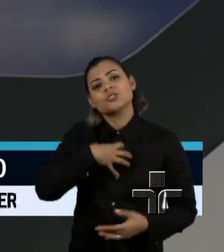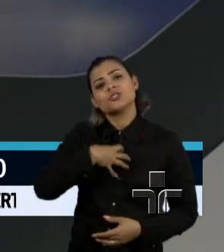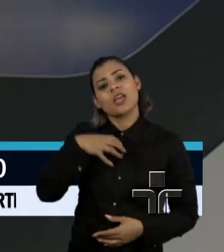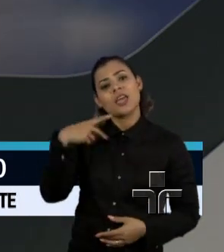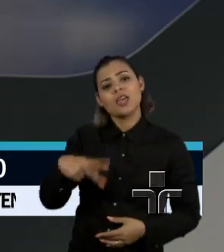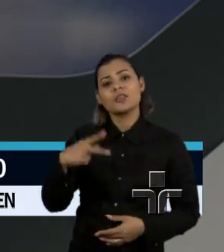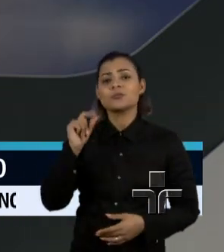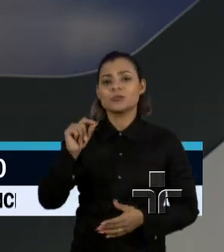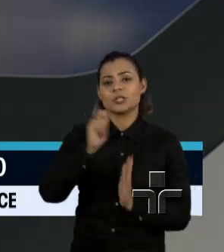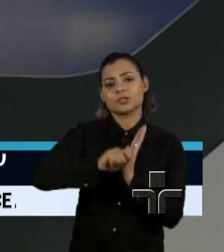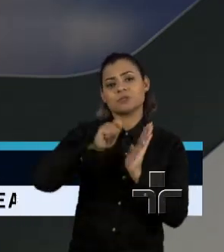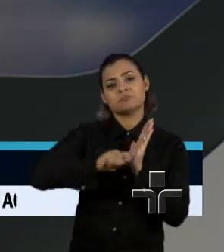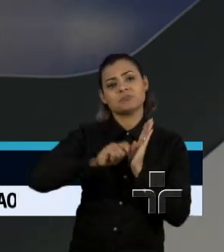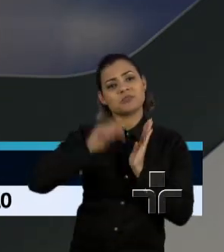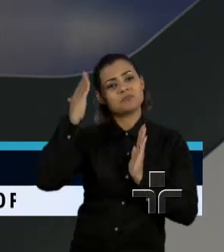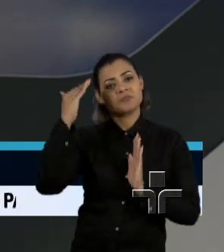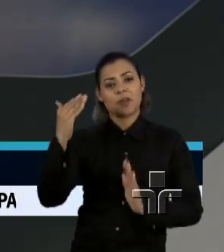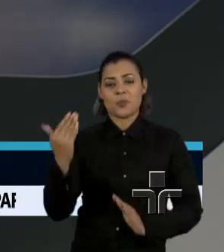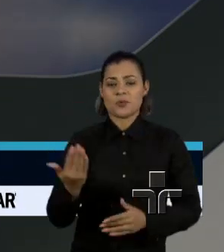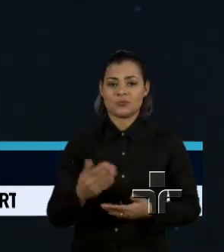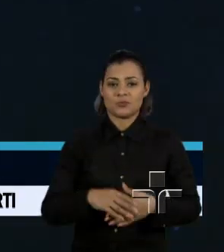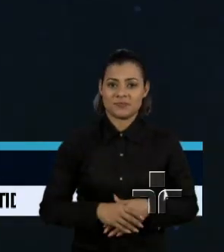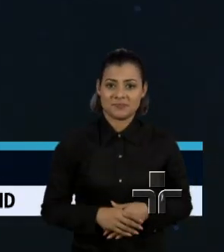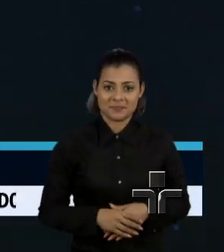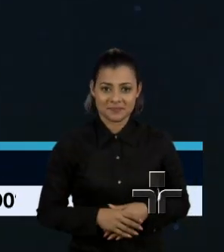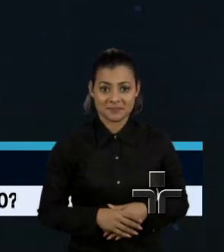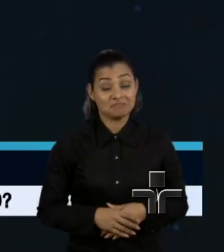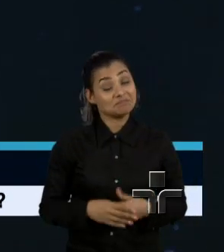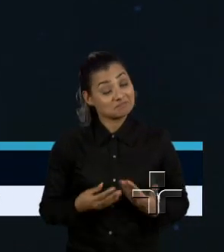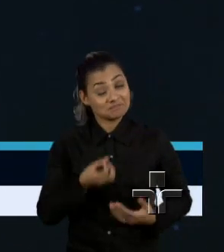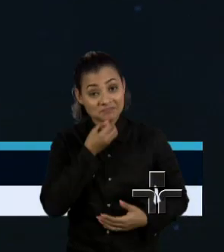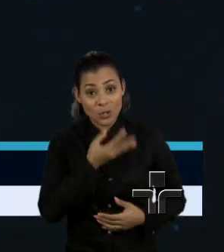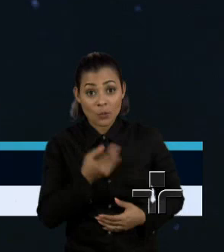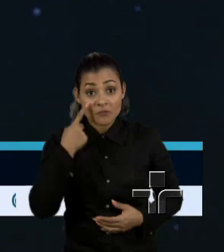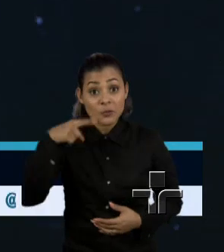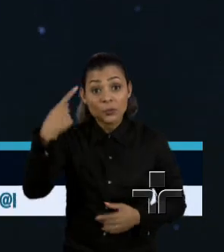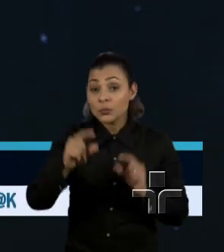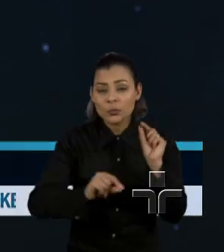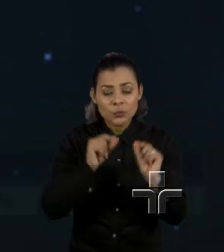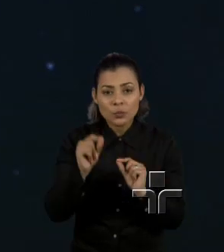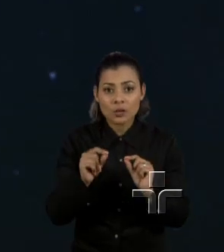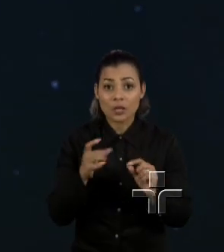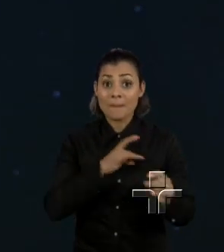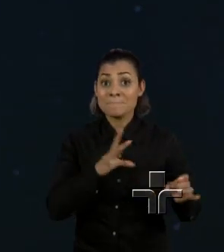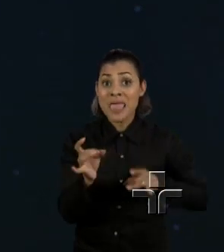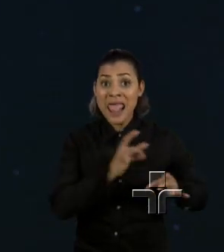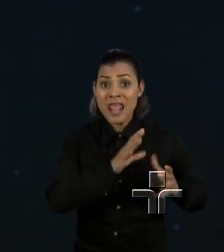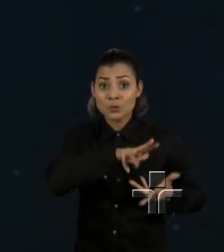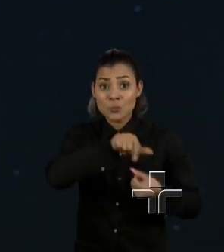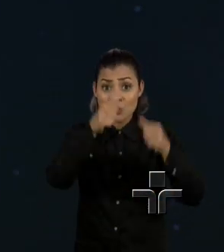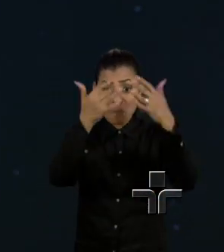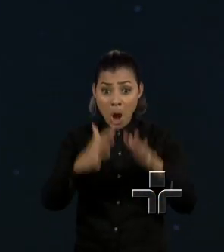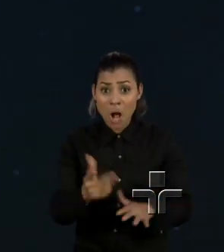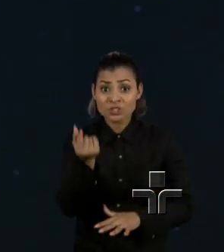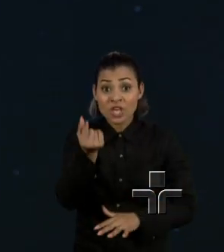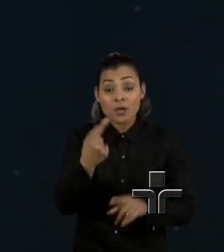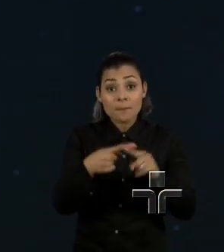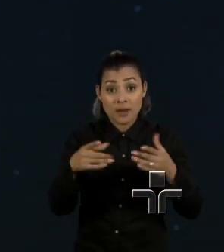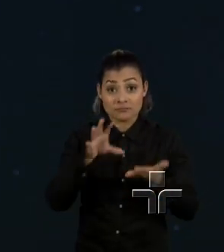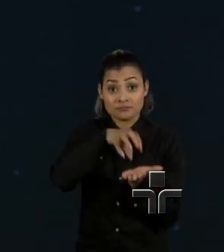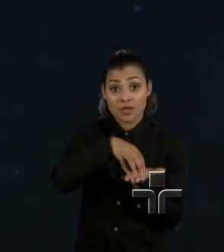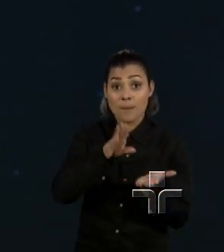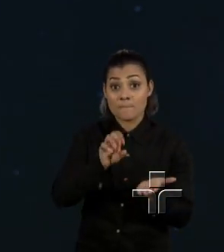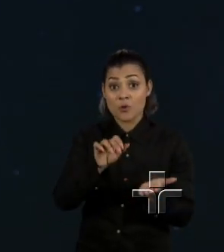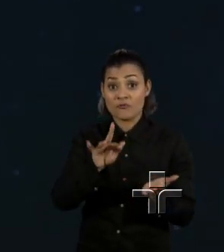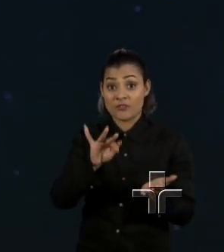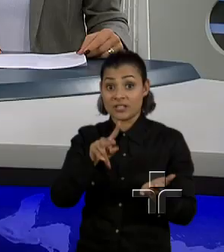grande escritor Euclides da Cunha. Muito bem. E veja a seguir, com temor de recessão global, Ibovespa cai mais de